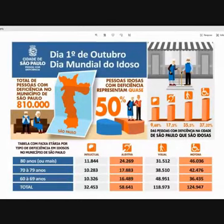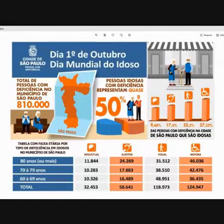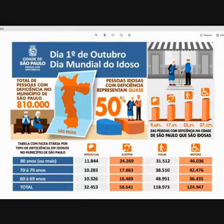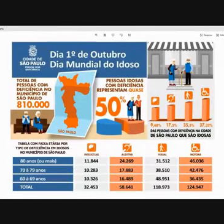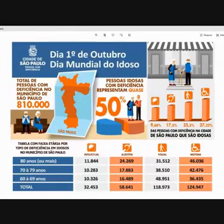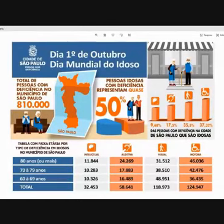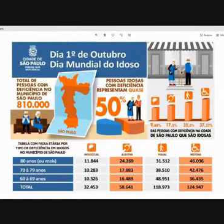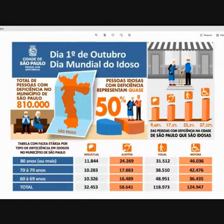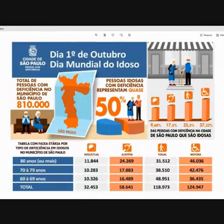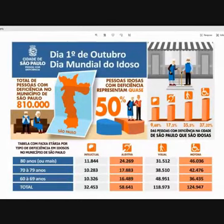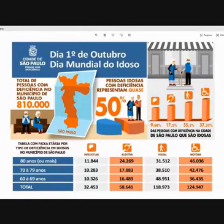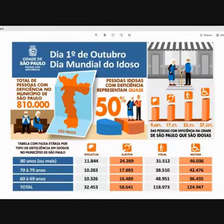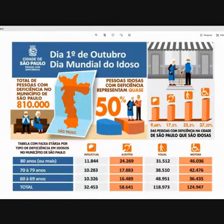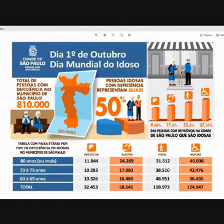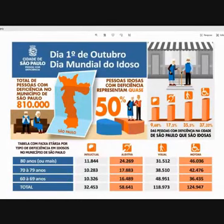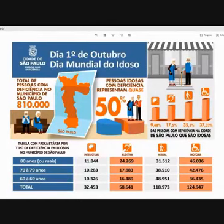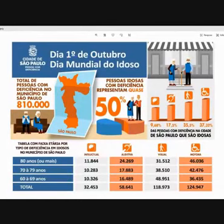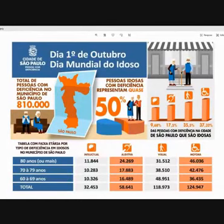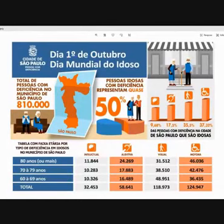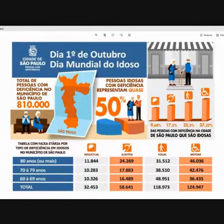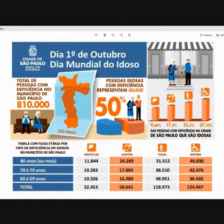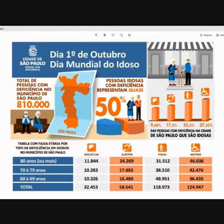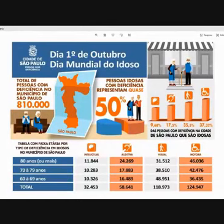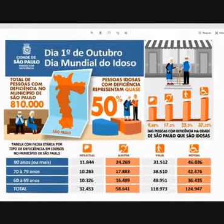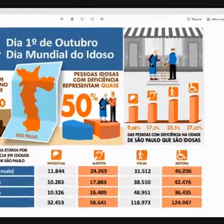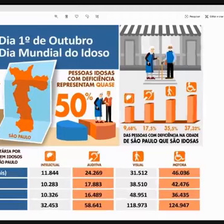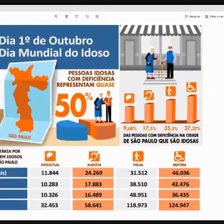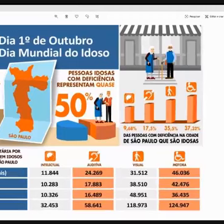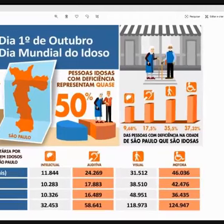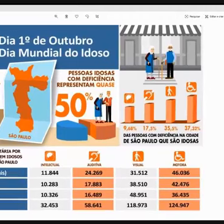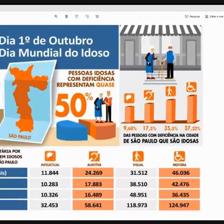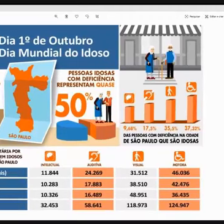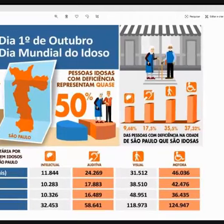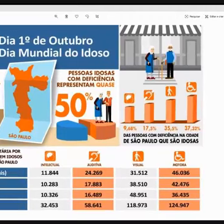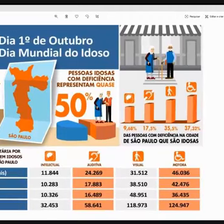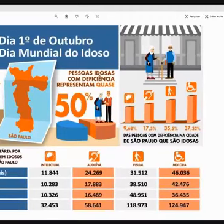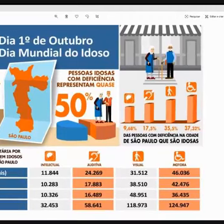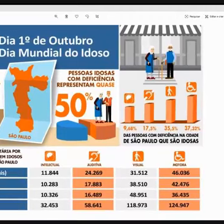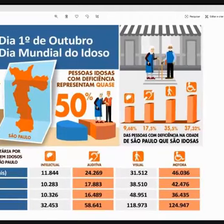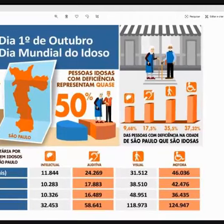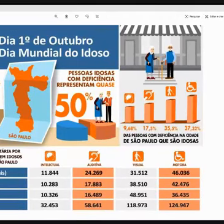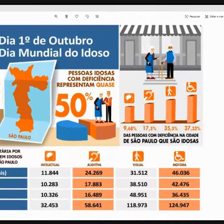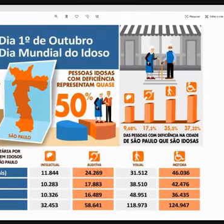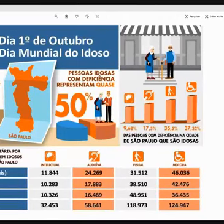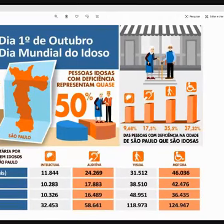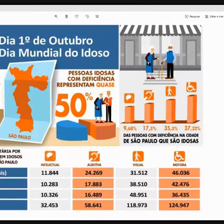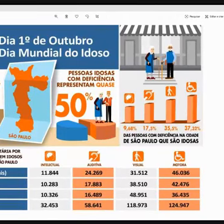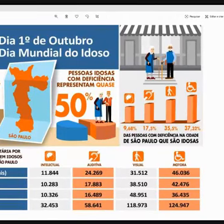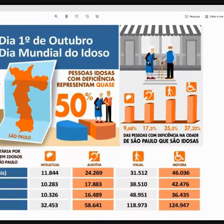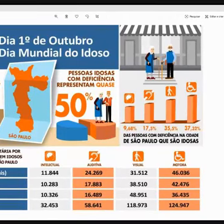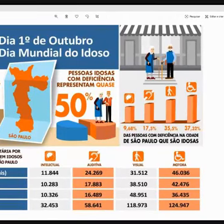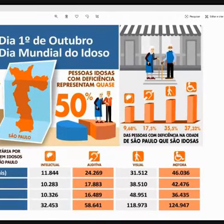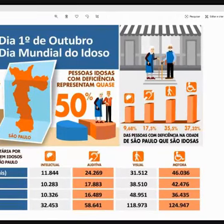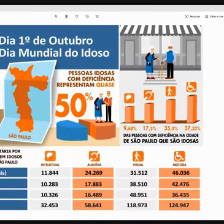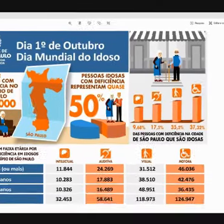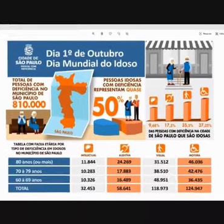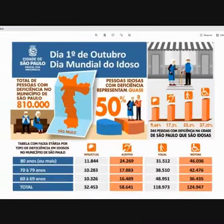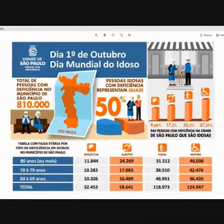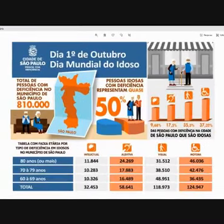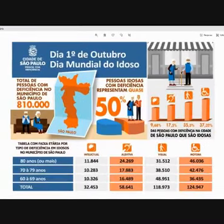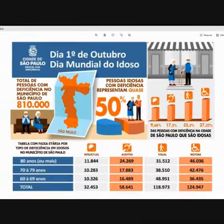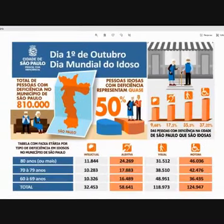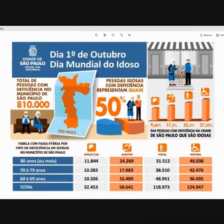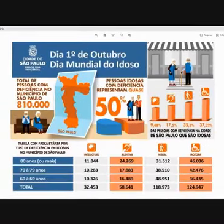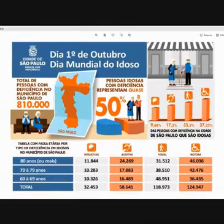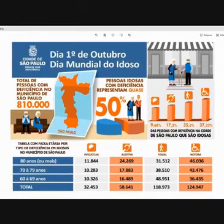de oportunidade de mercado. Tá? A nossa feira, só para falar,